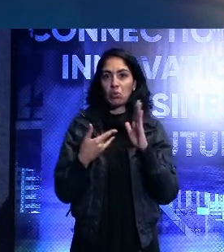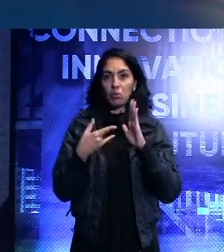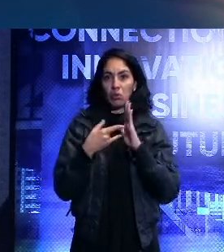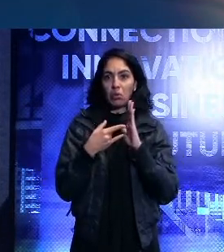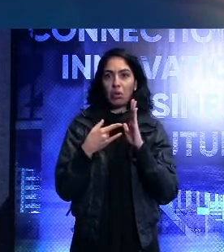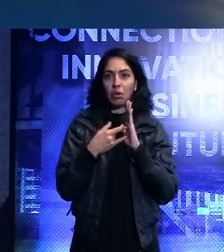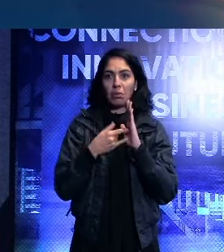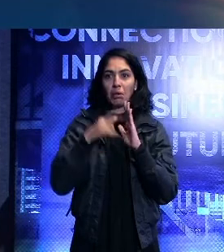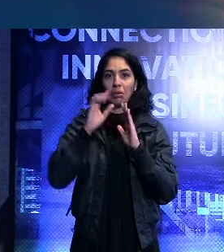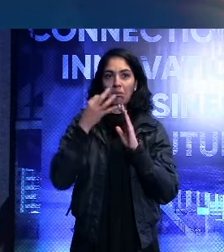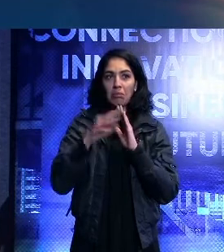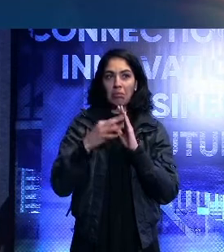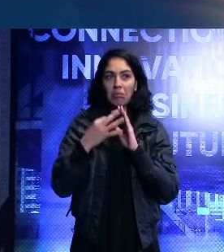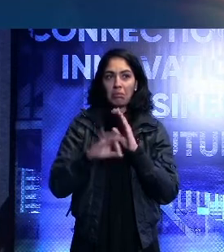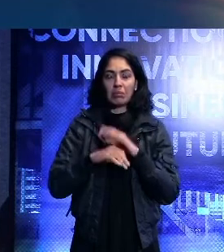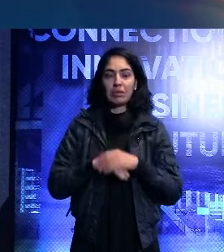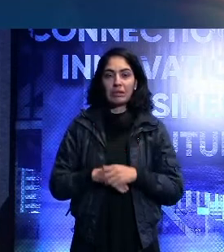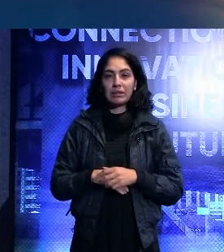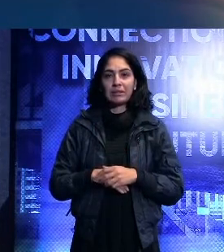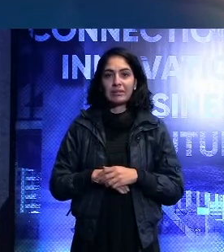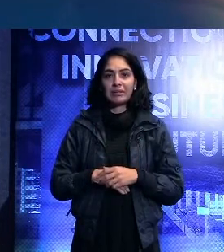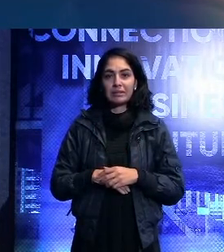feliz. Levanta a mão aí quem desenvolve em Java.